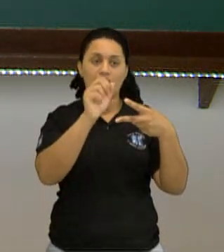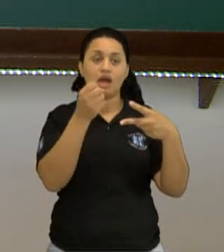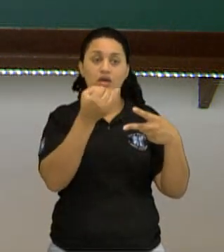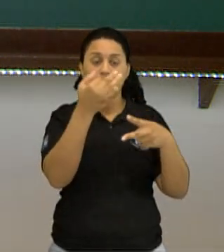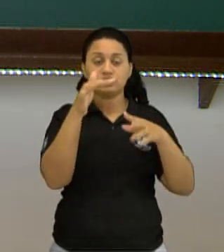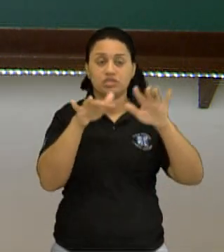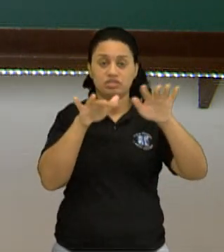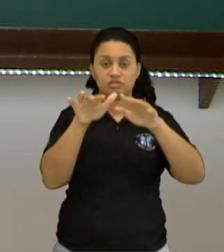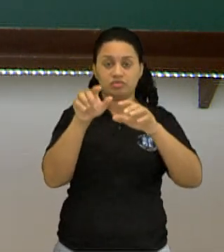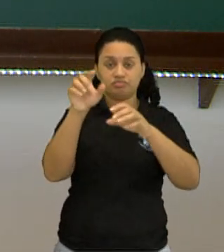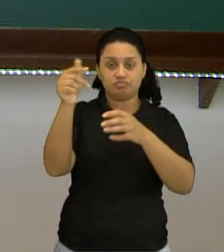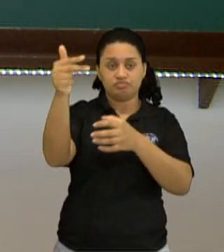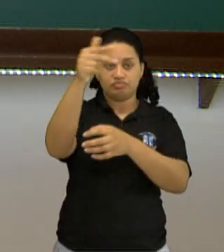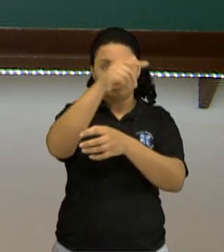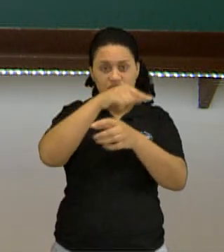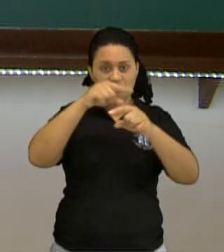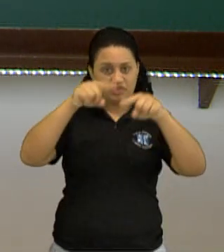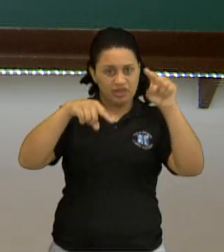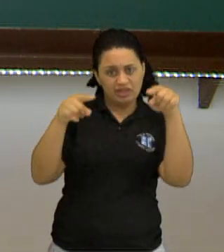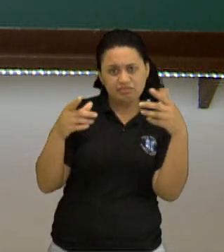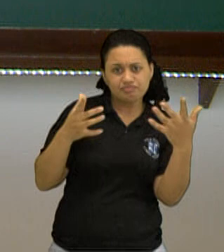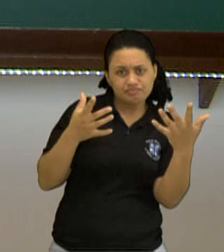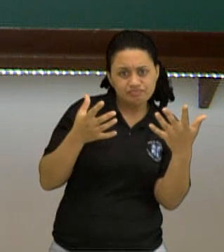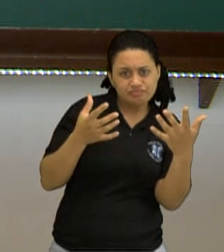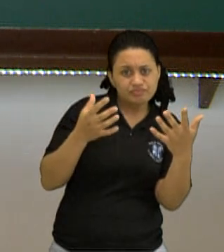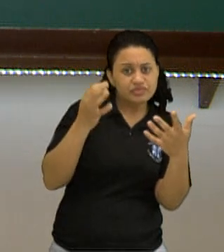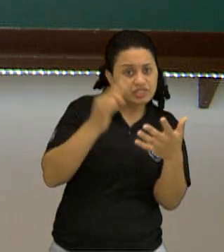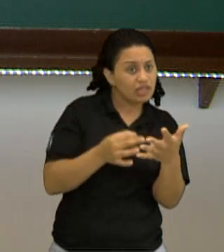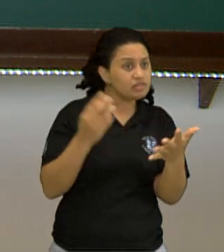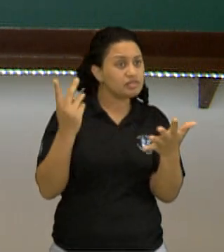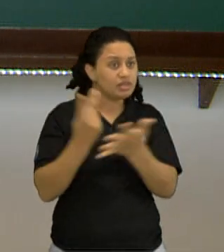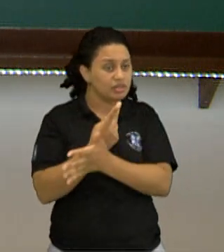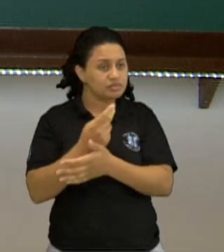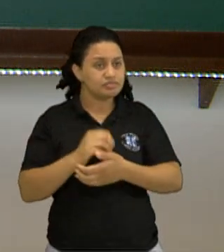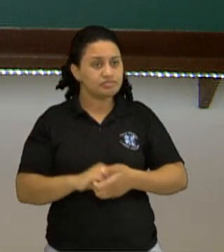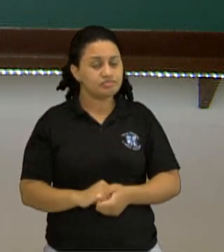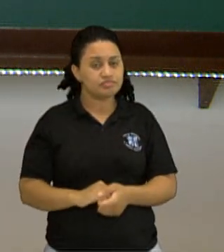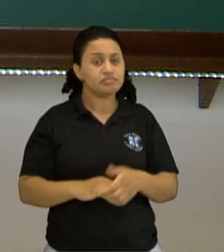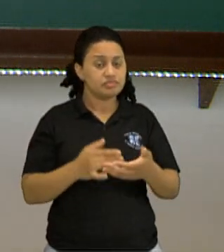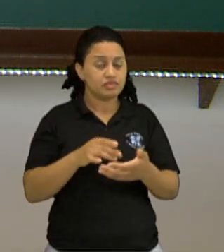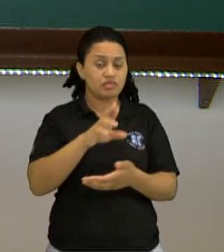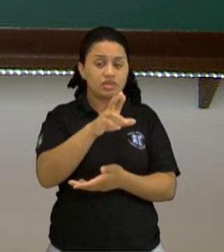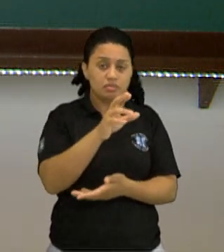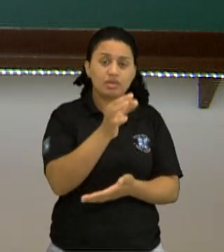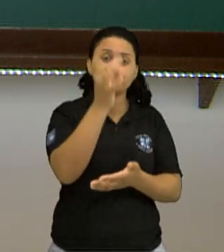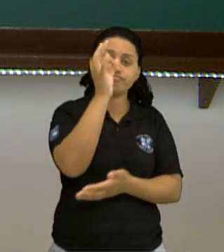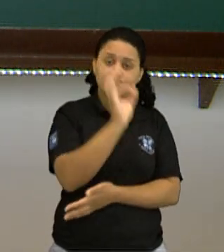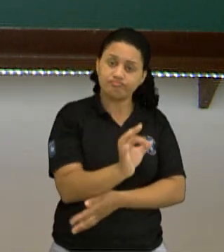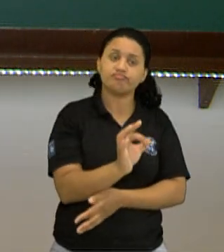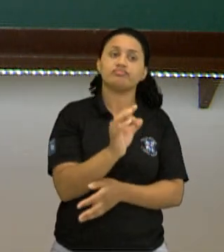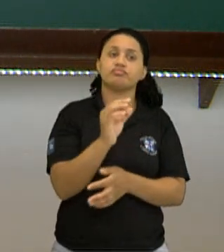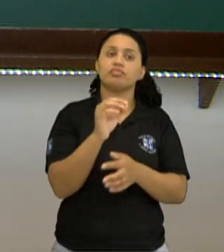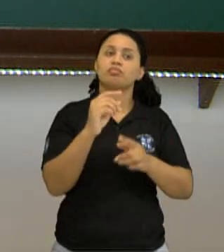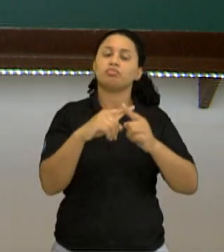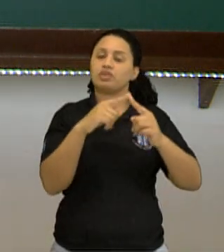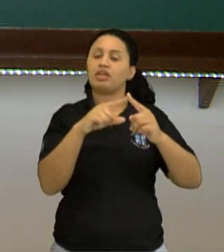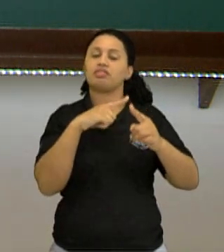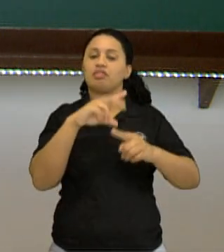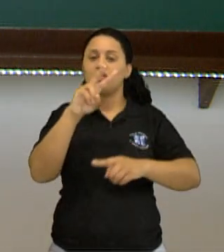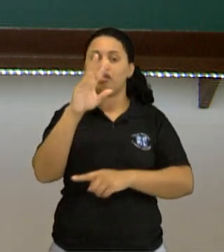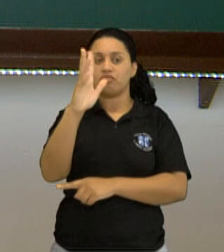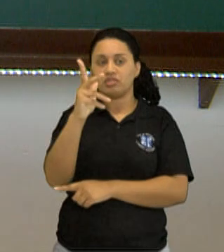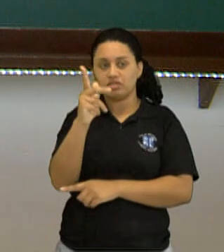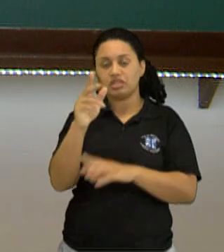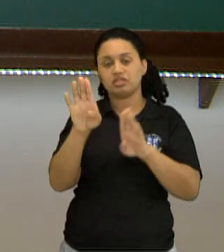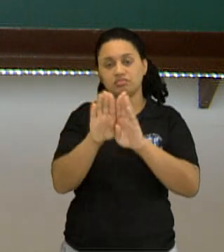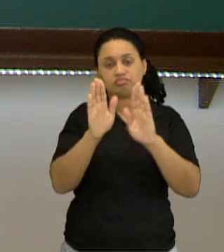satélite é variável? Certo? Então, se você for analisar aqui, a resposta é correta. Apesar da velocidade em